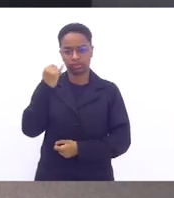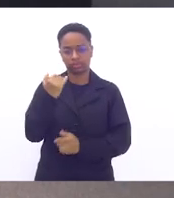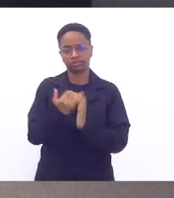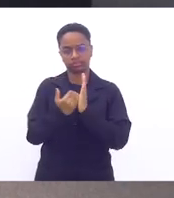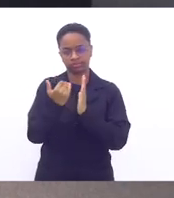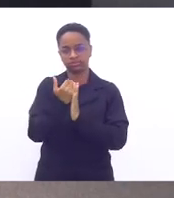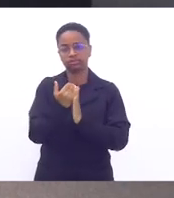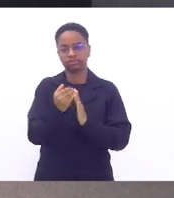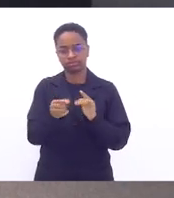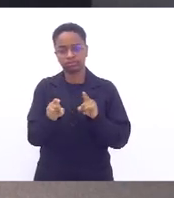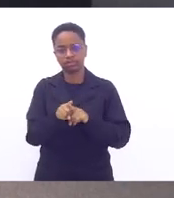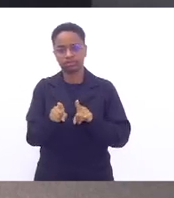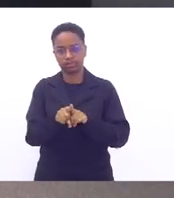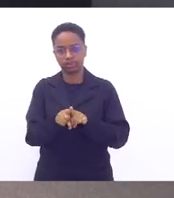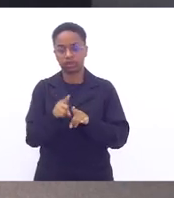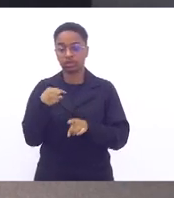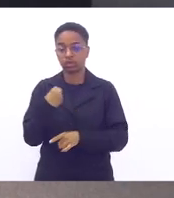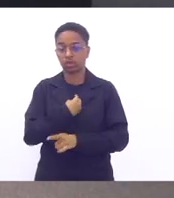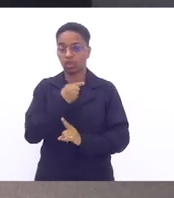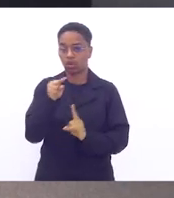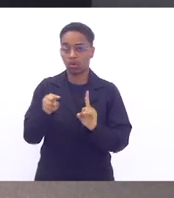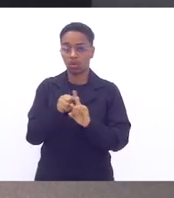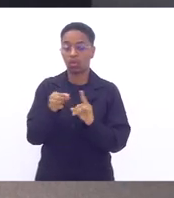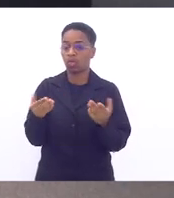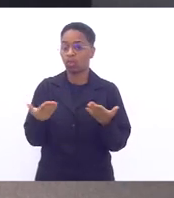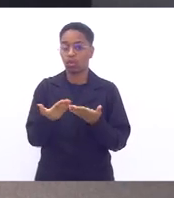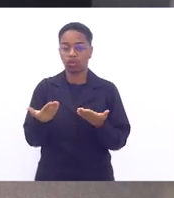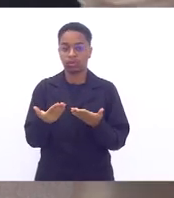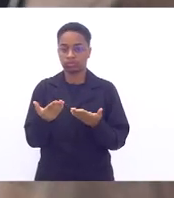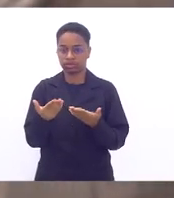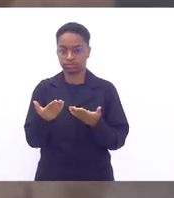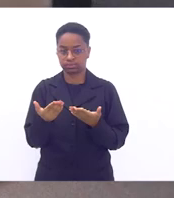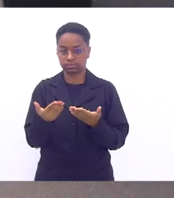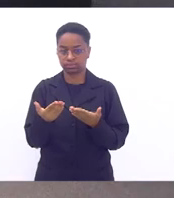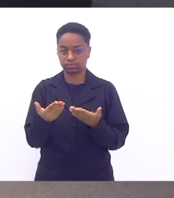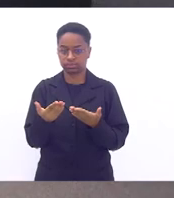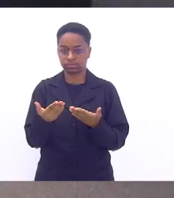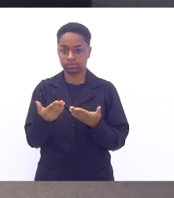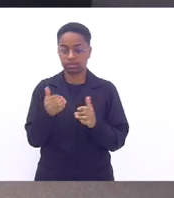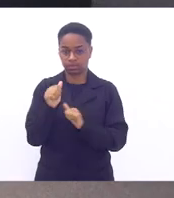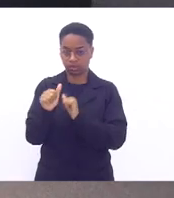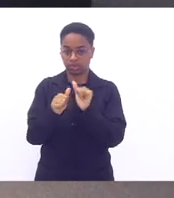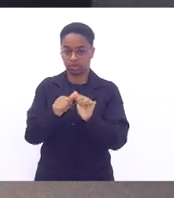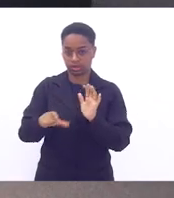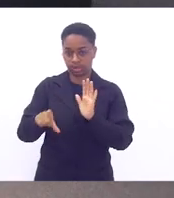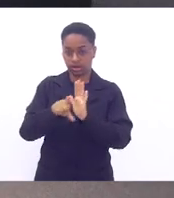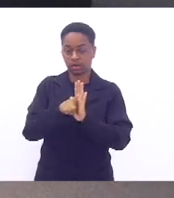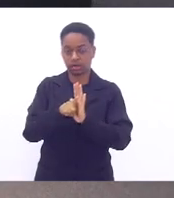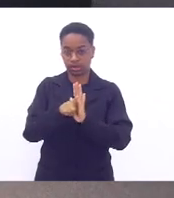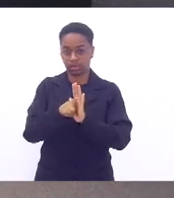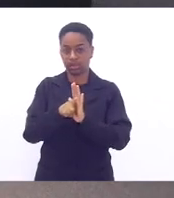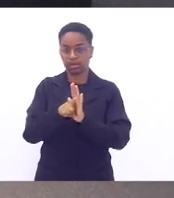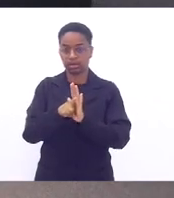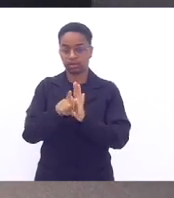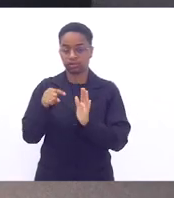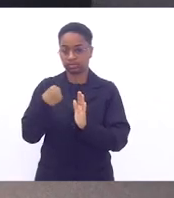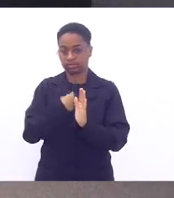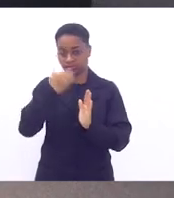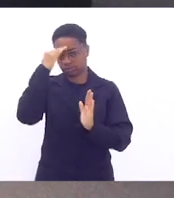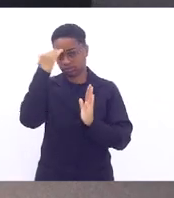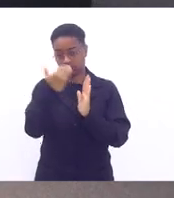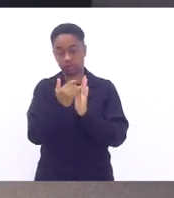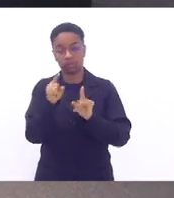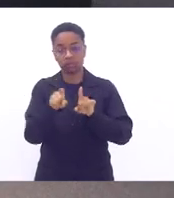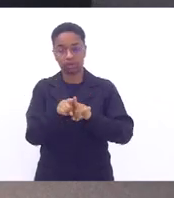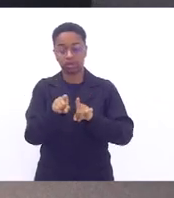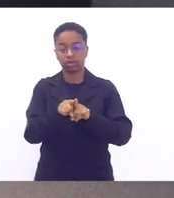e que a nossa Grande Missão hoje além de fazer valer e tornar essa lei uma lei no nosso ordenamento que seja cumprida é